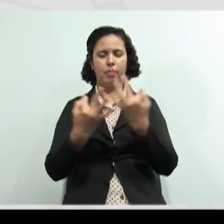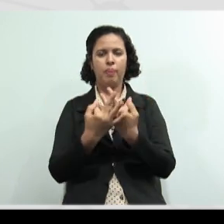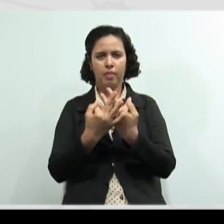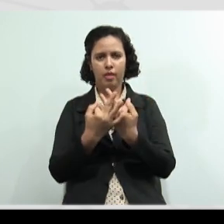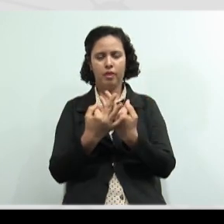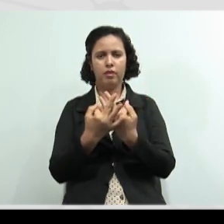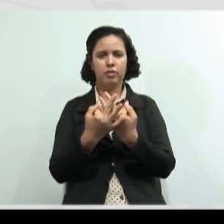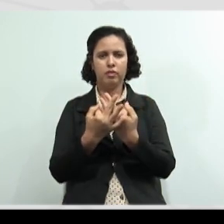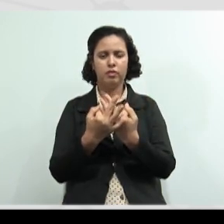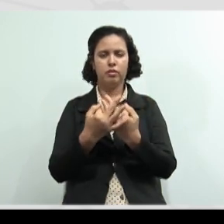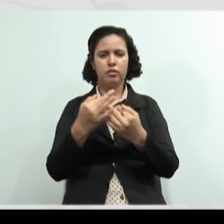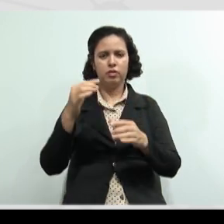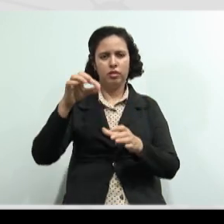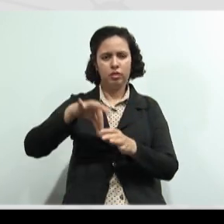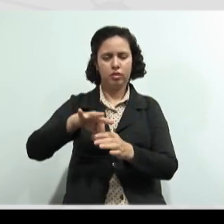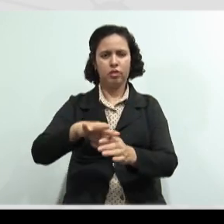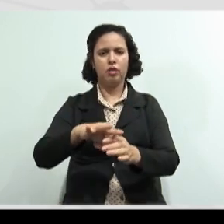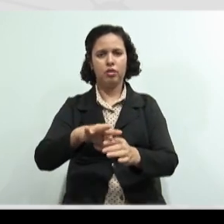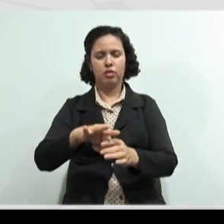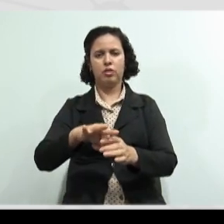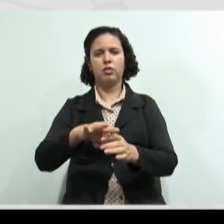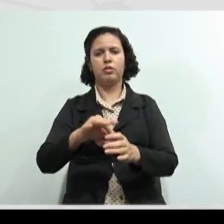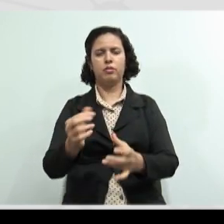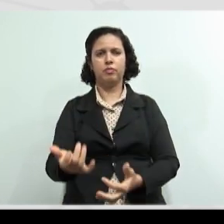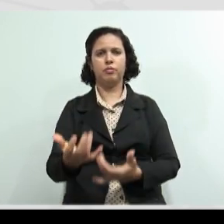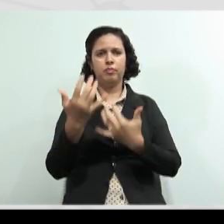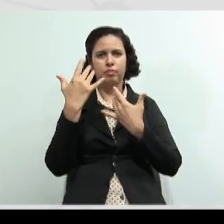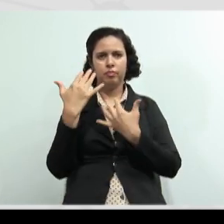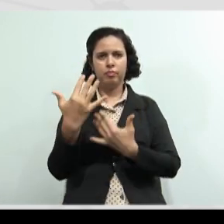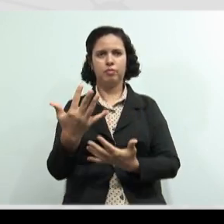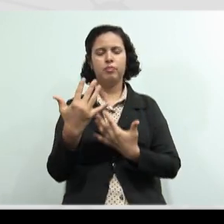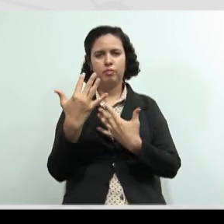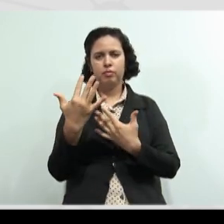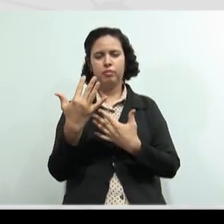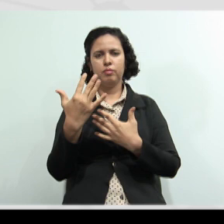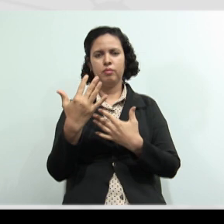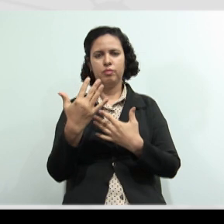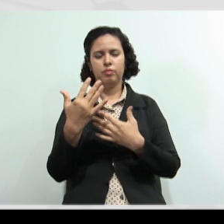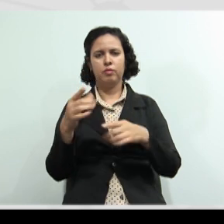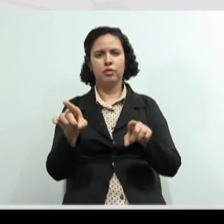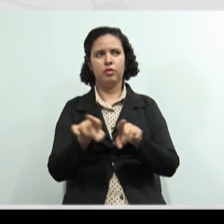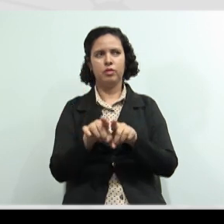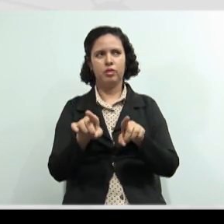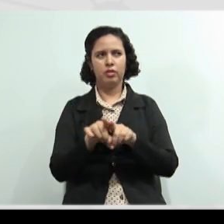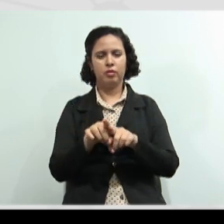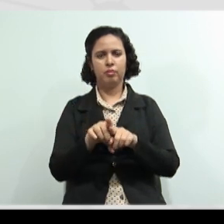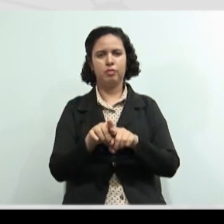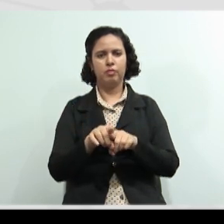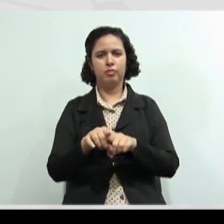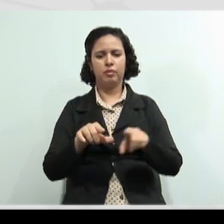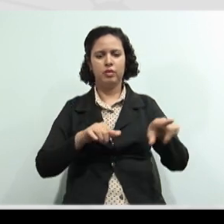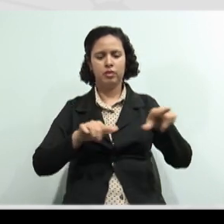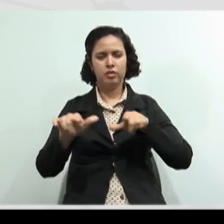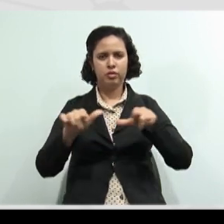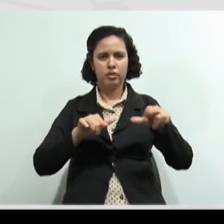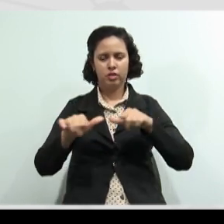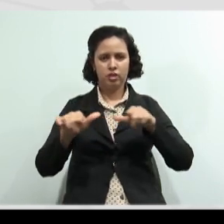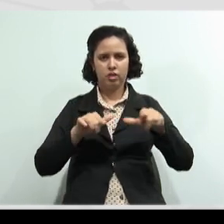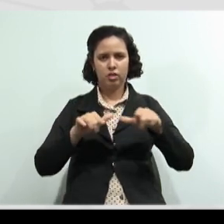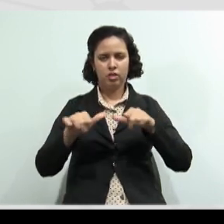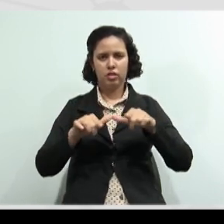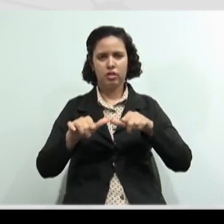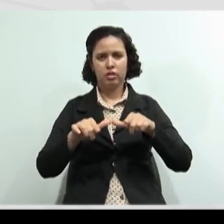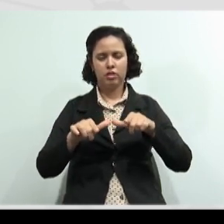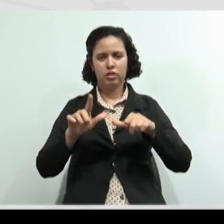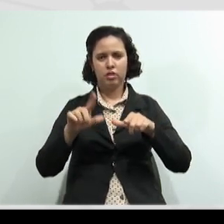para colheita, para plantio, para limpeza, mas a mão de obra fixa mesmo da atividade, ela tem que ser, na maior